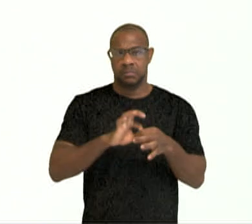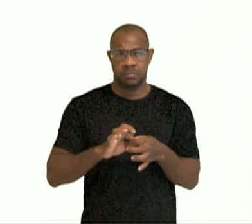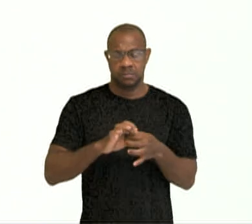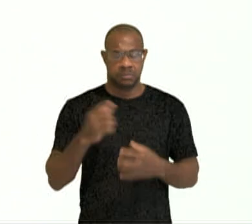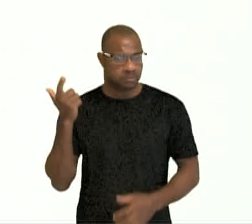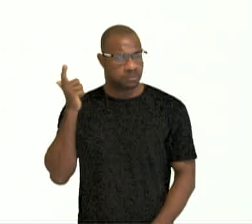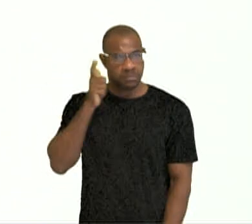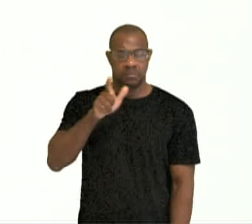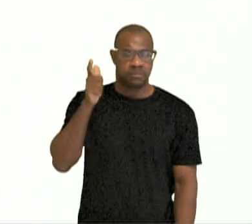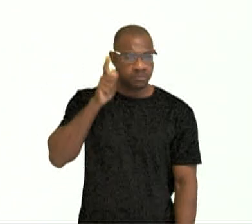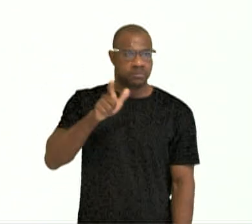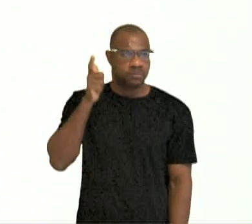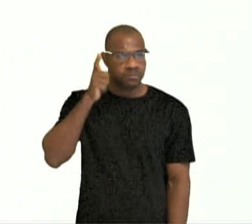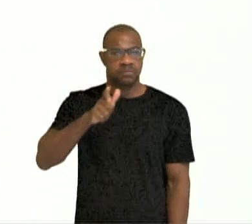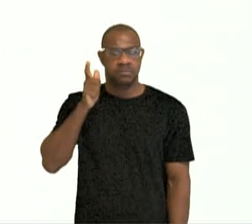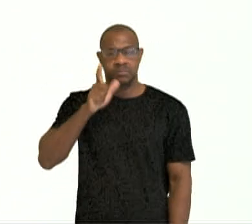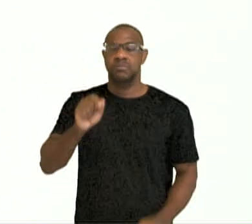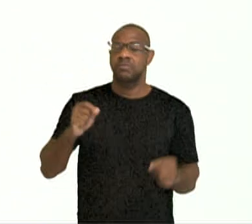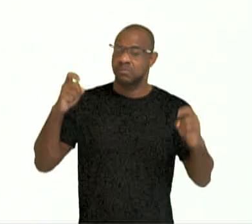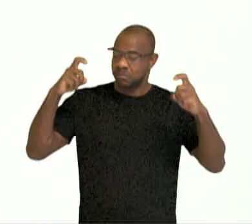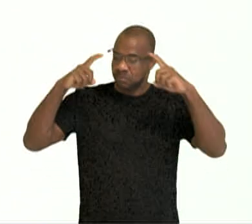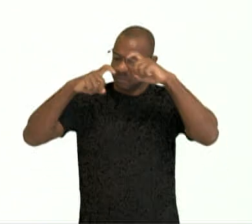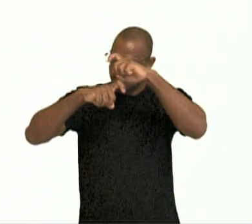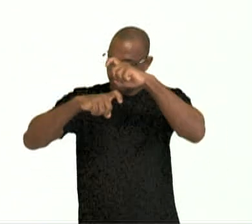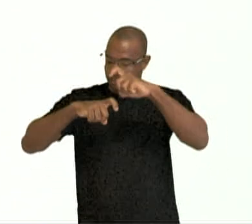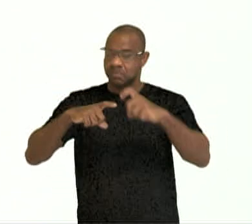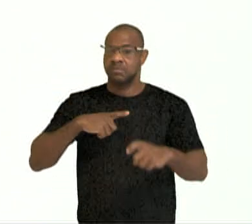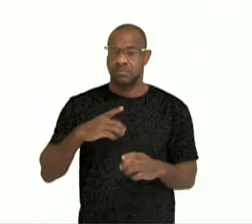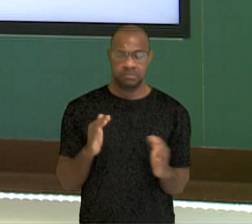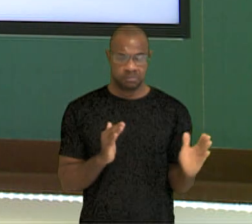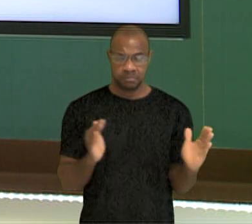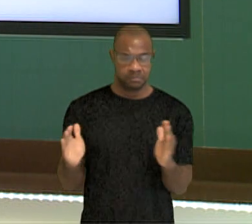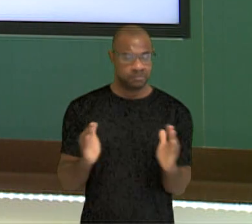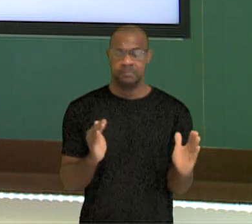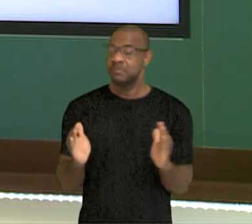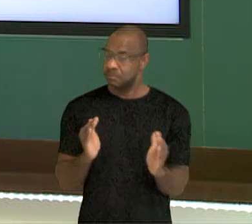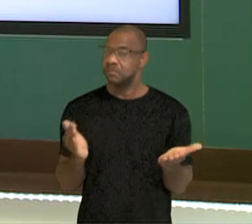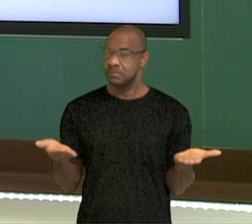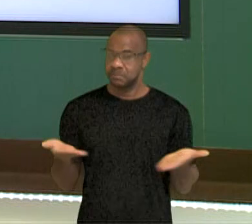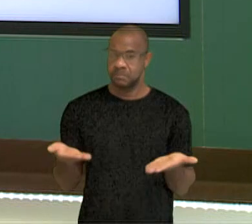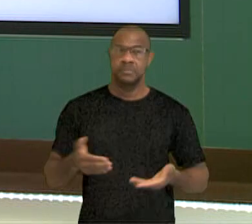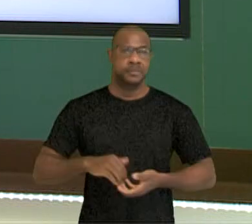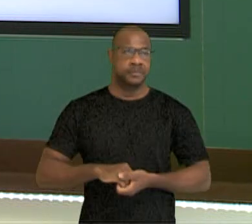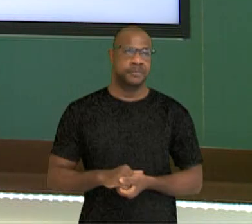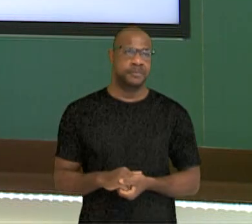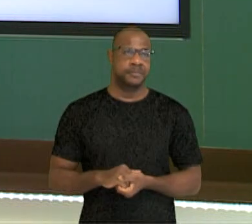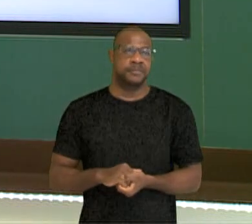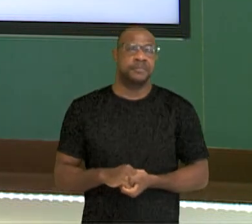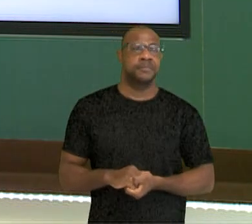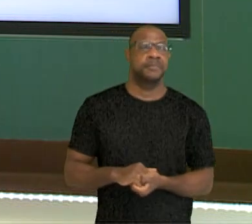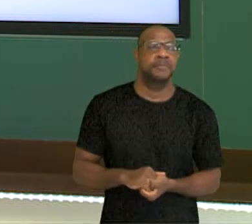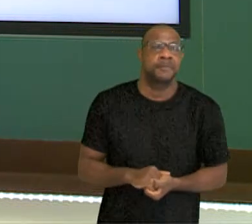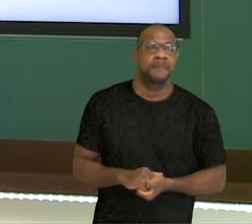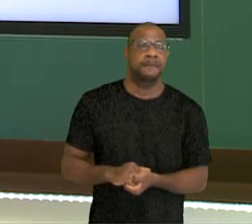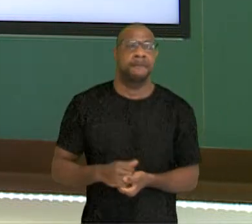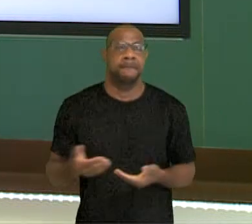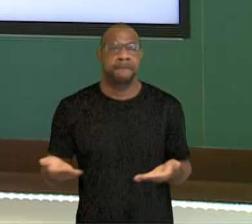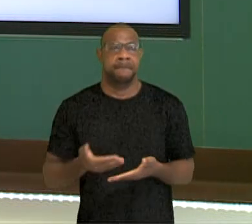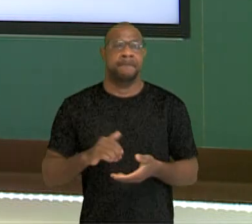junto o bojador, né, as dificuldades desse período tão sombrio. Vamos agora para a